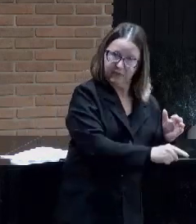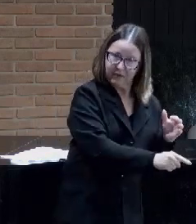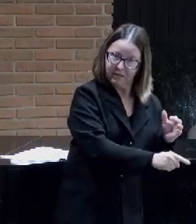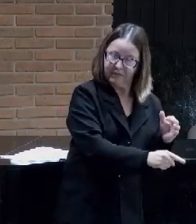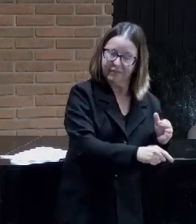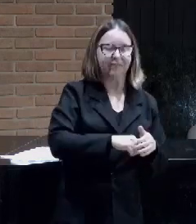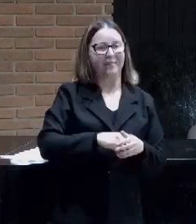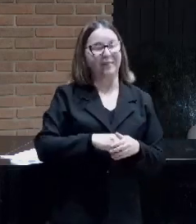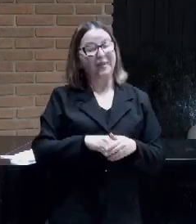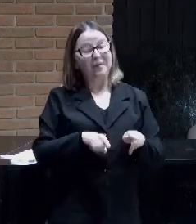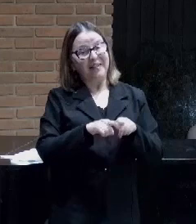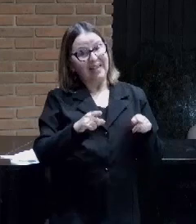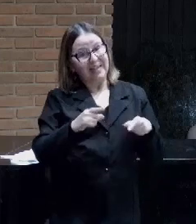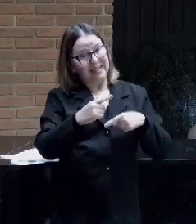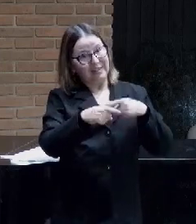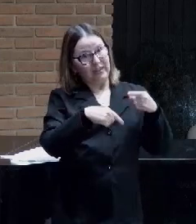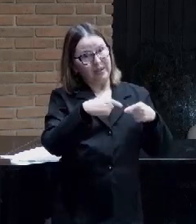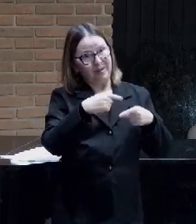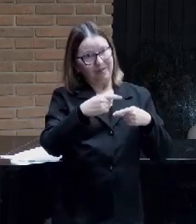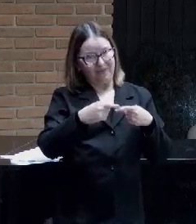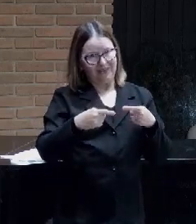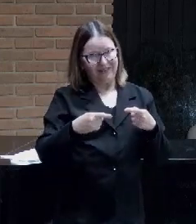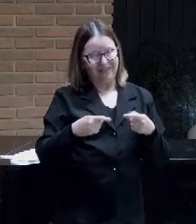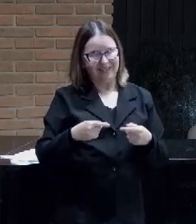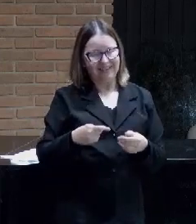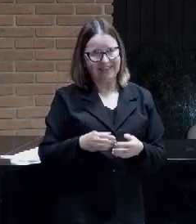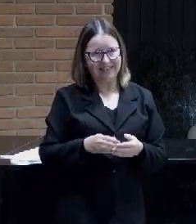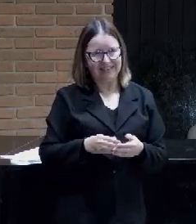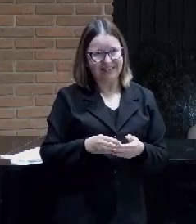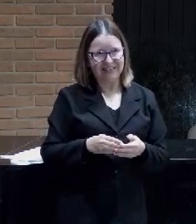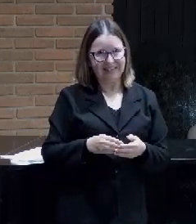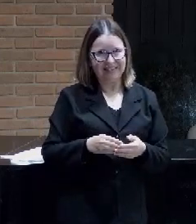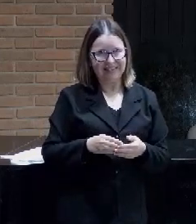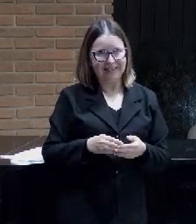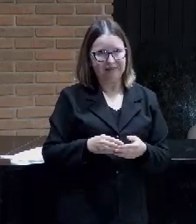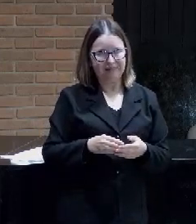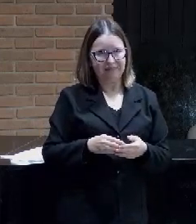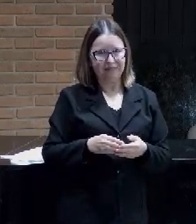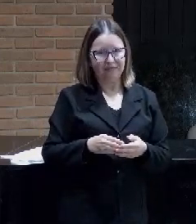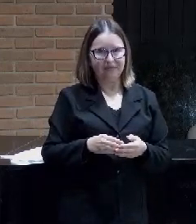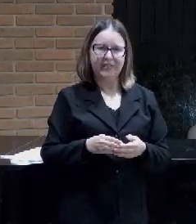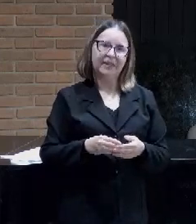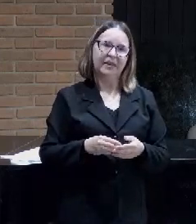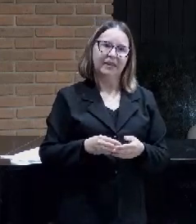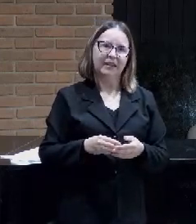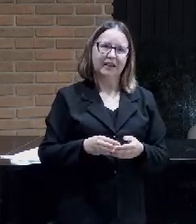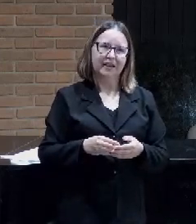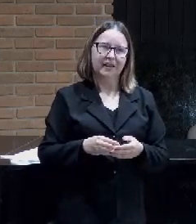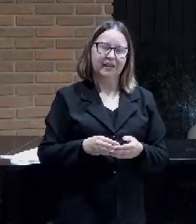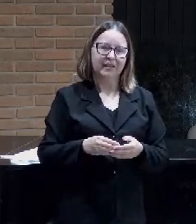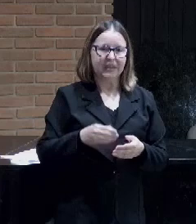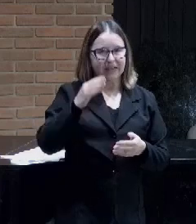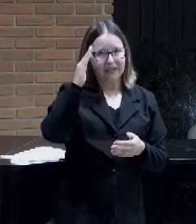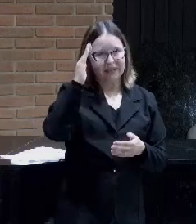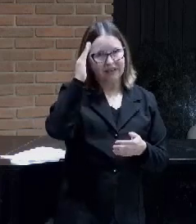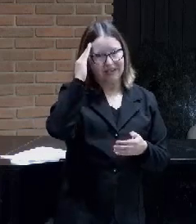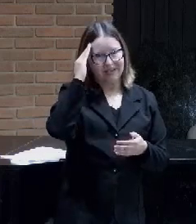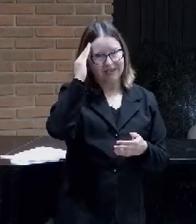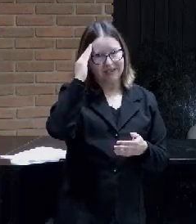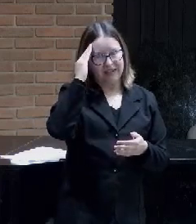irmãos, depois de diagnosticado, no caso, a doença espiritual, nós temos que entrar com a cura espiritual, que é o